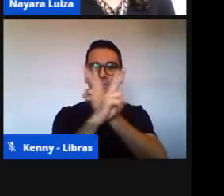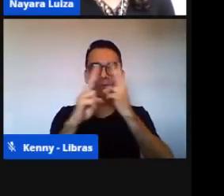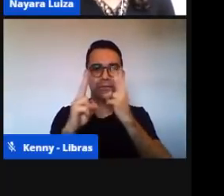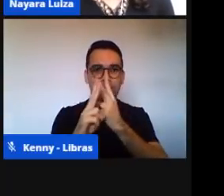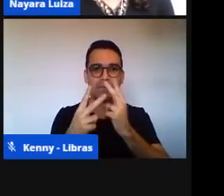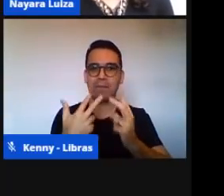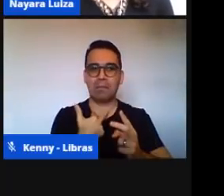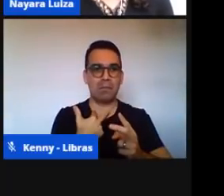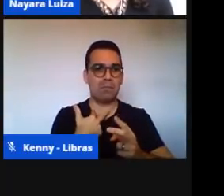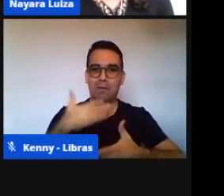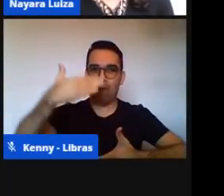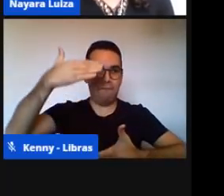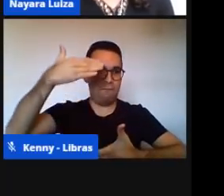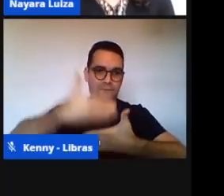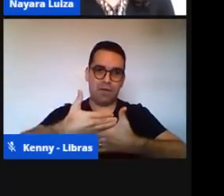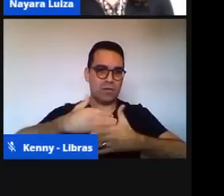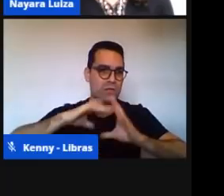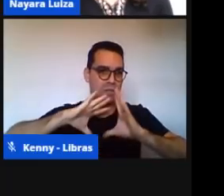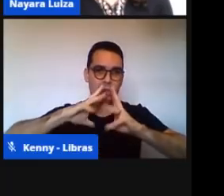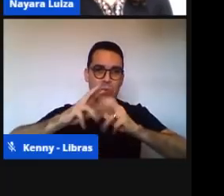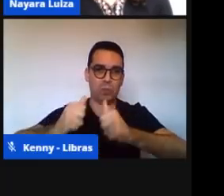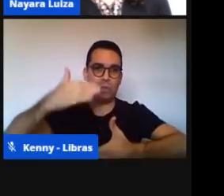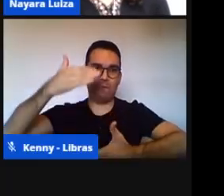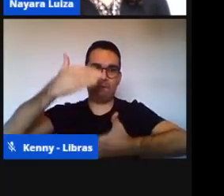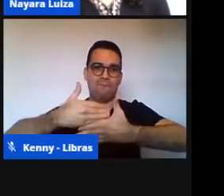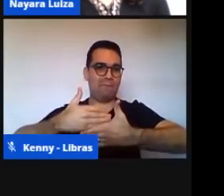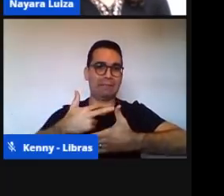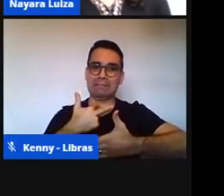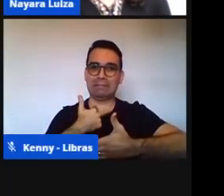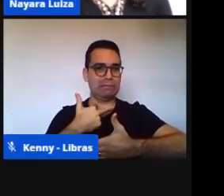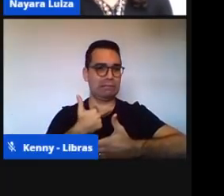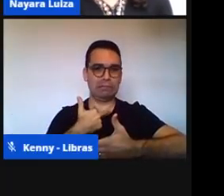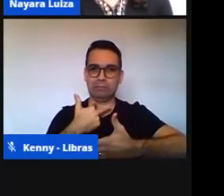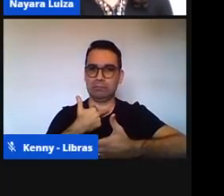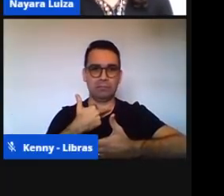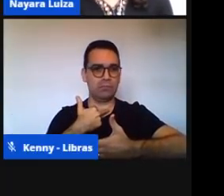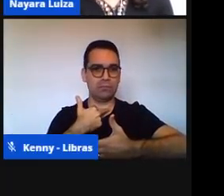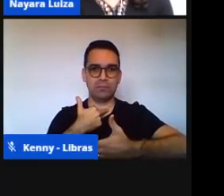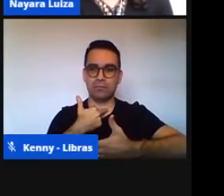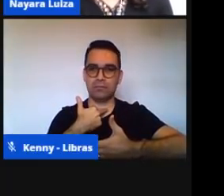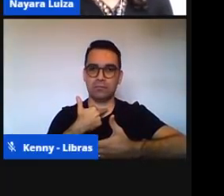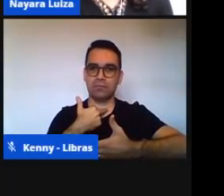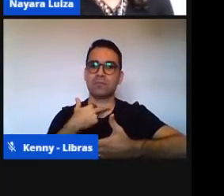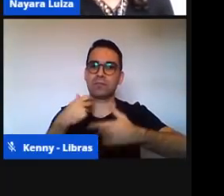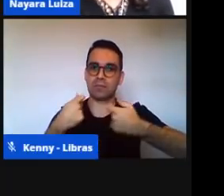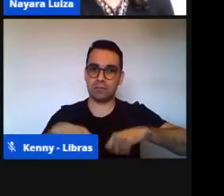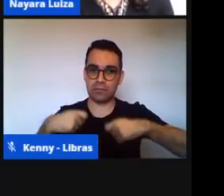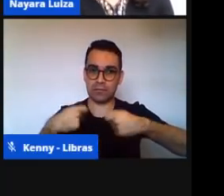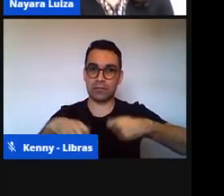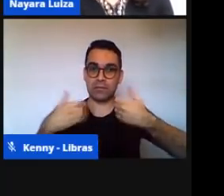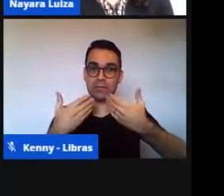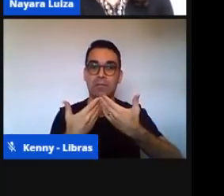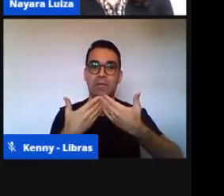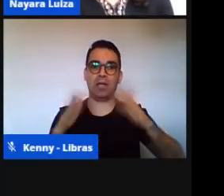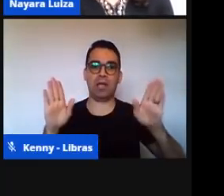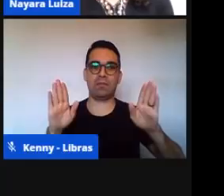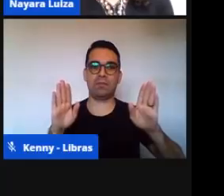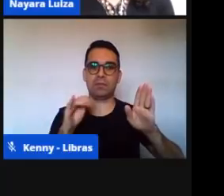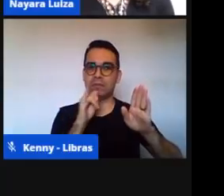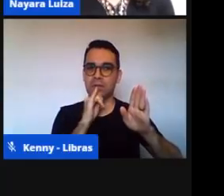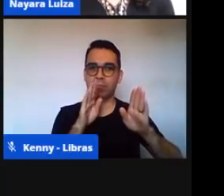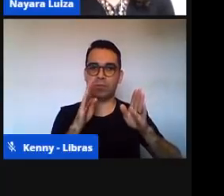num ambiente fechado, conversando, né? Interagindo com pessoas,